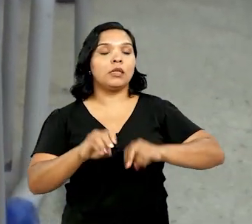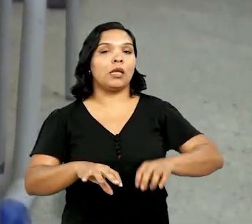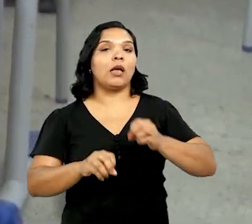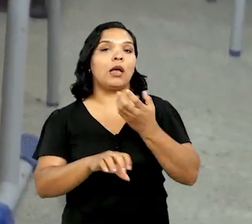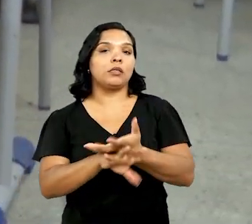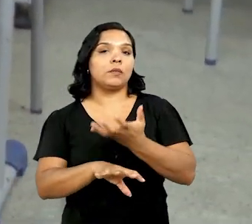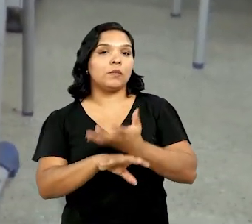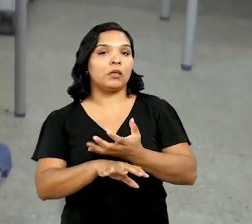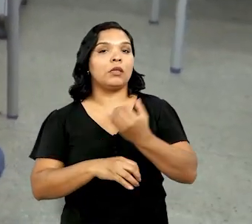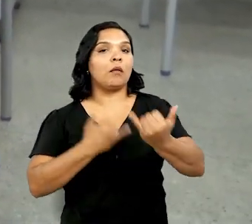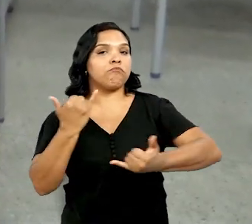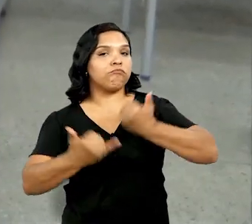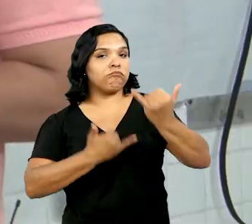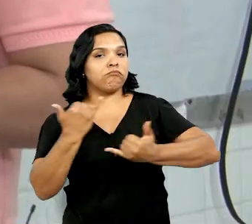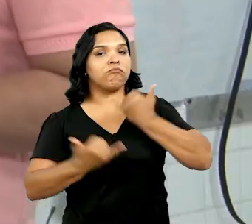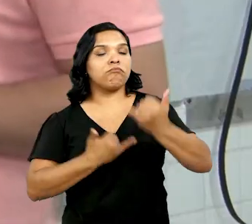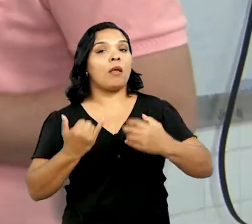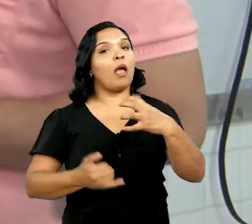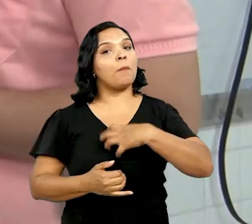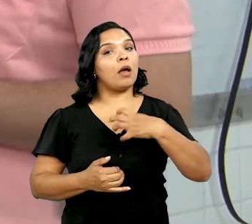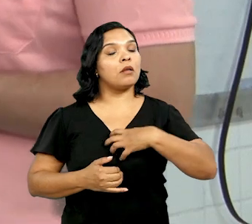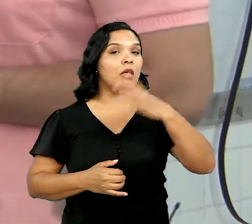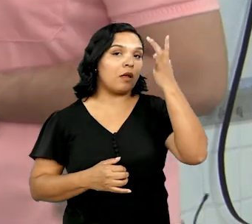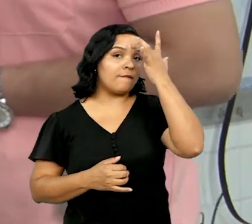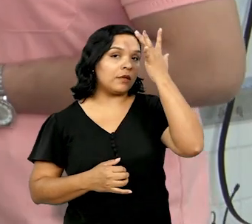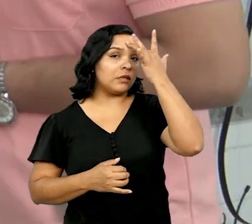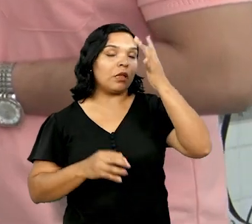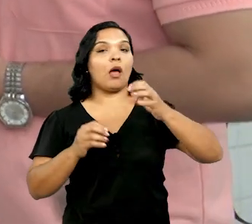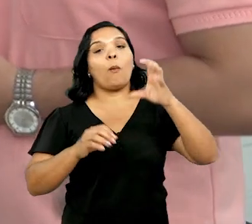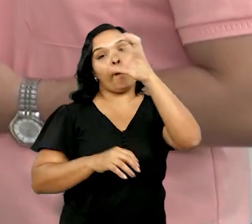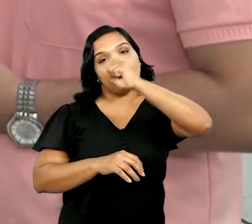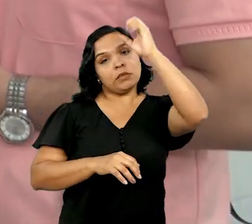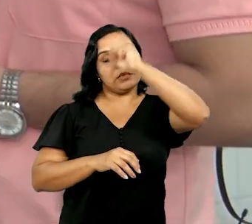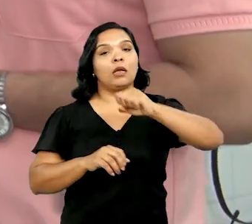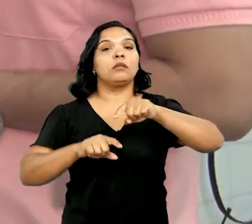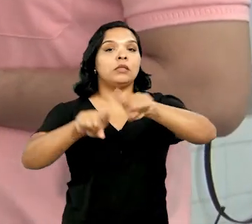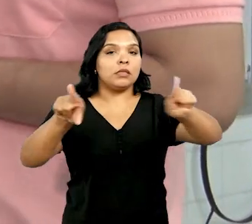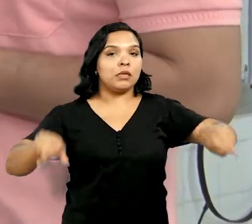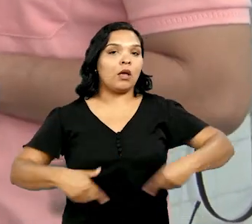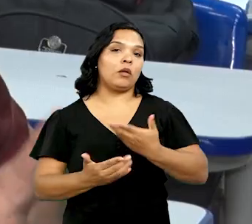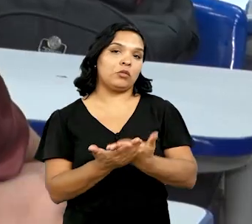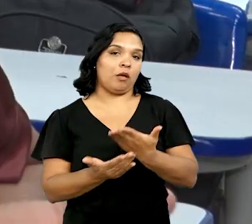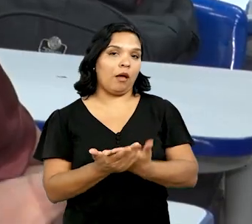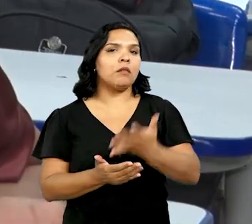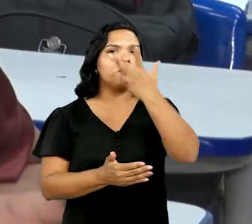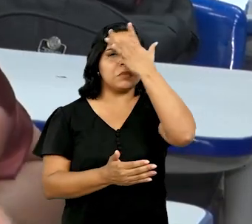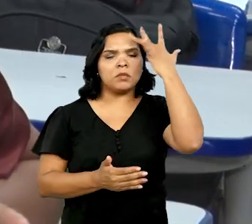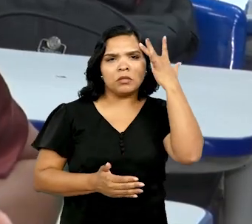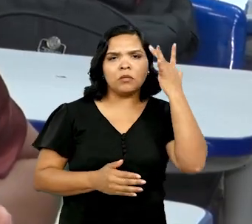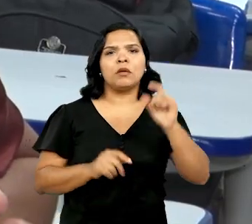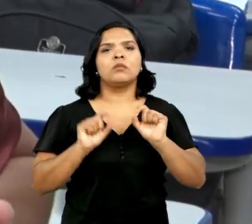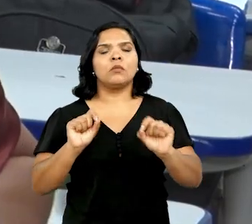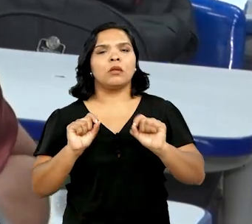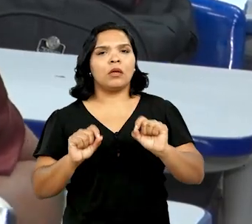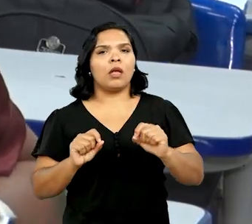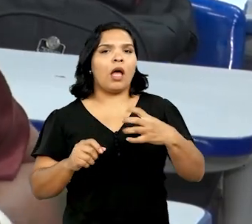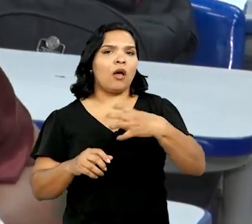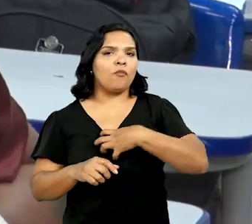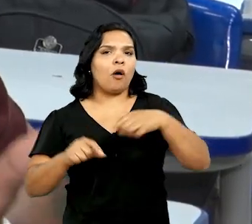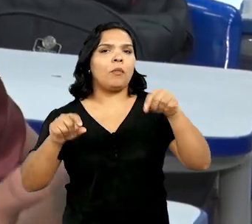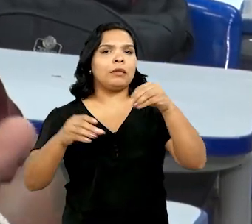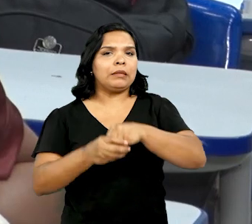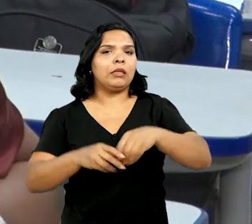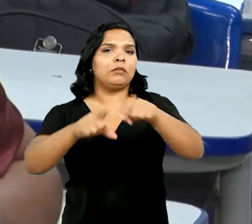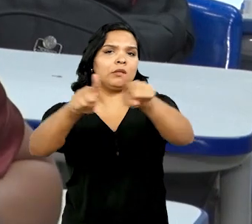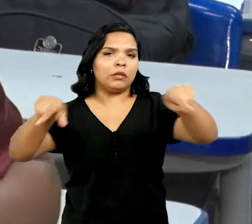a disciplina de forma lúdica é uma das maneiras de facilitar o aprendizado em sala de aula. Muitas pessoas acham que a forma da